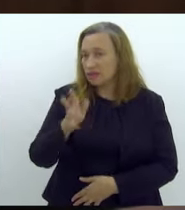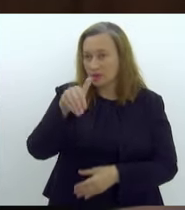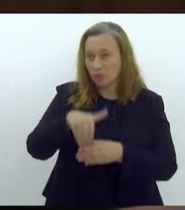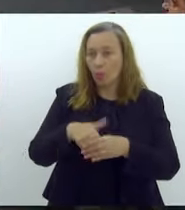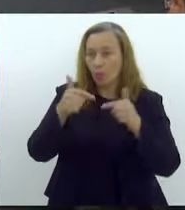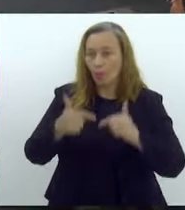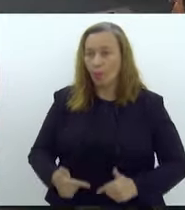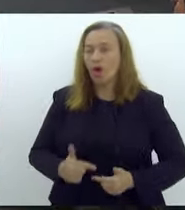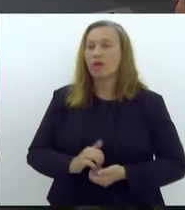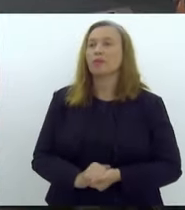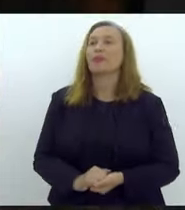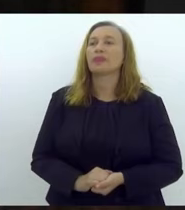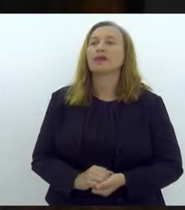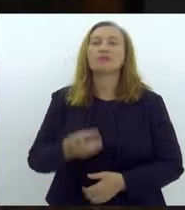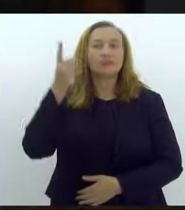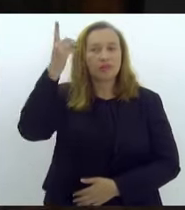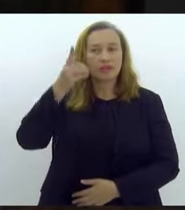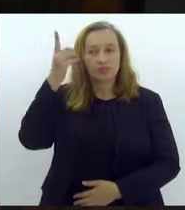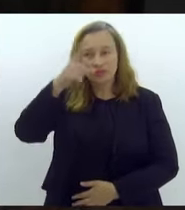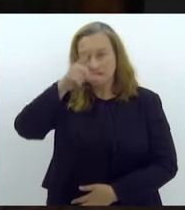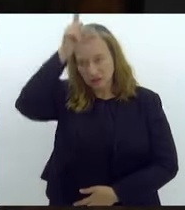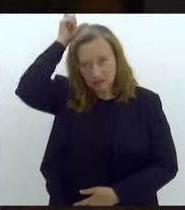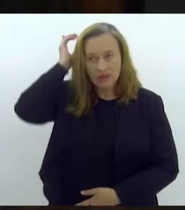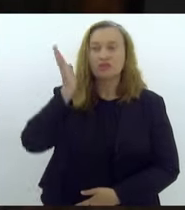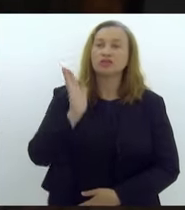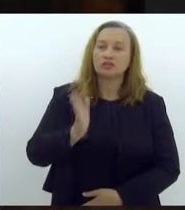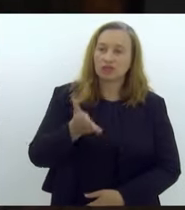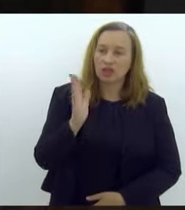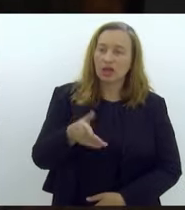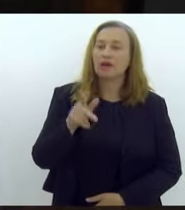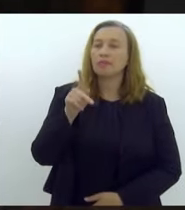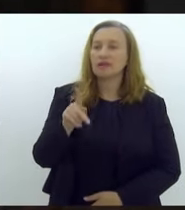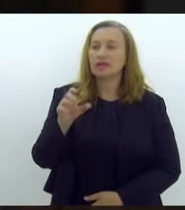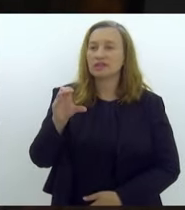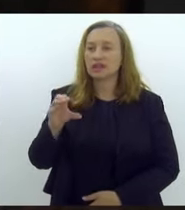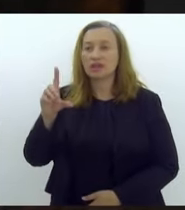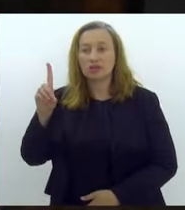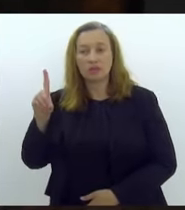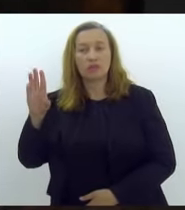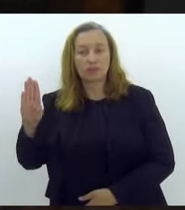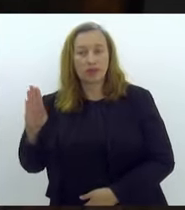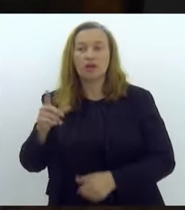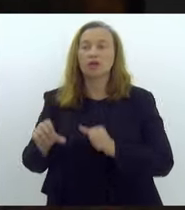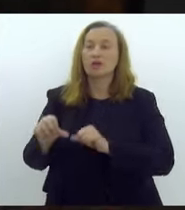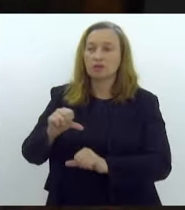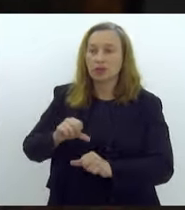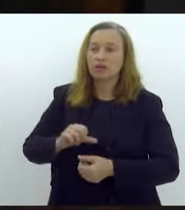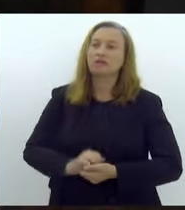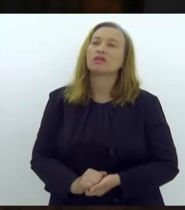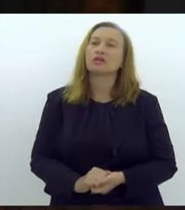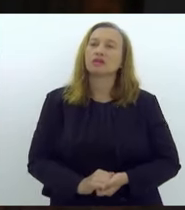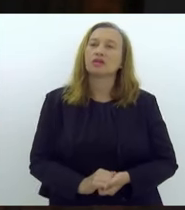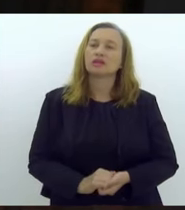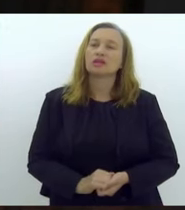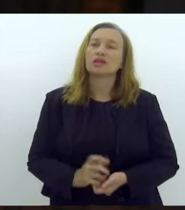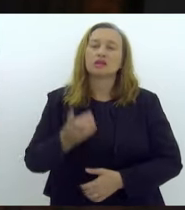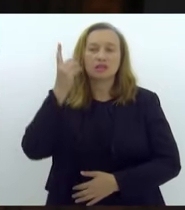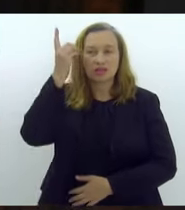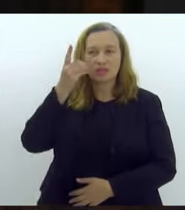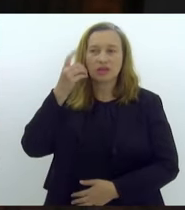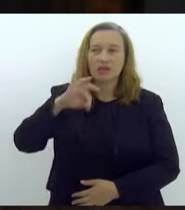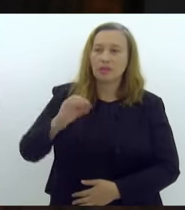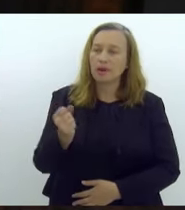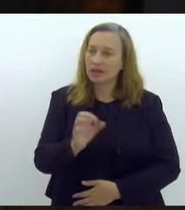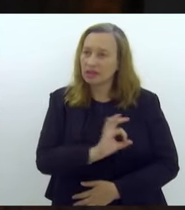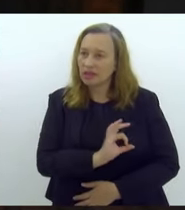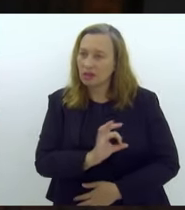abstenção. Abstenção do deputado Luiz Paulo, já consignei do PCdoB, contrário. E a deputada Marta